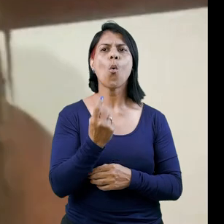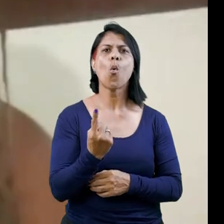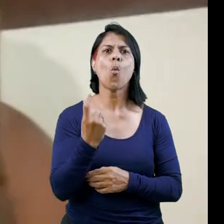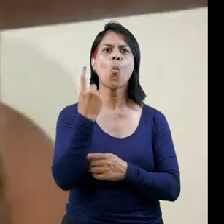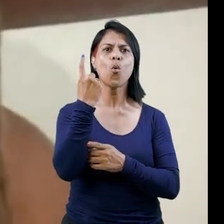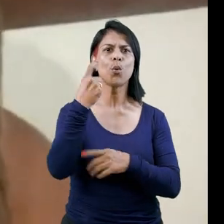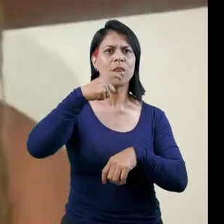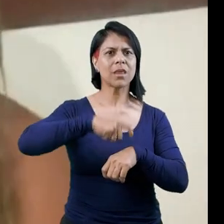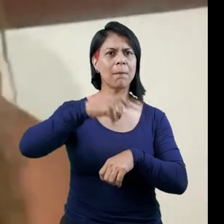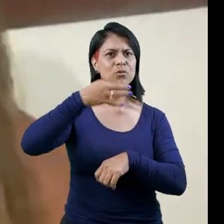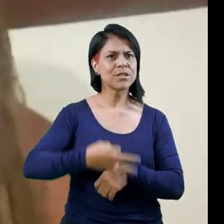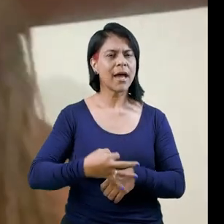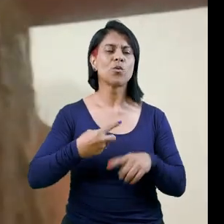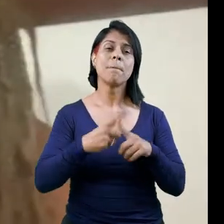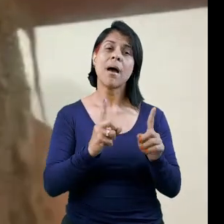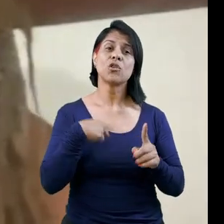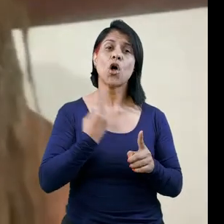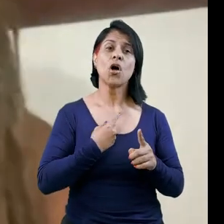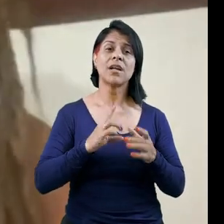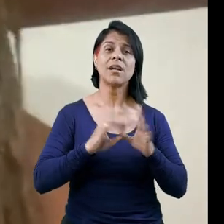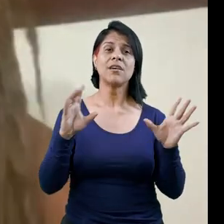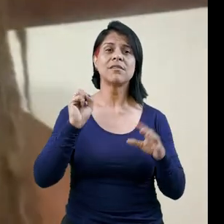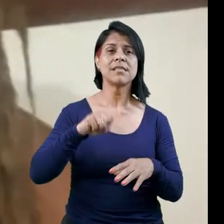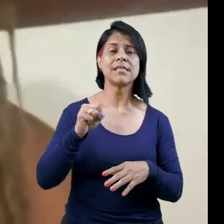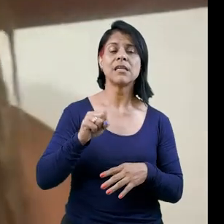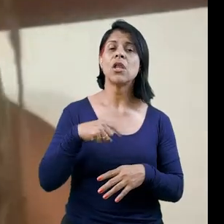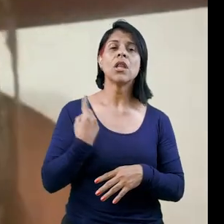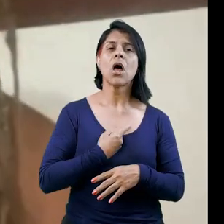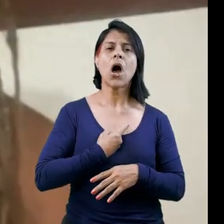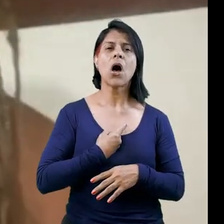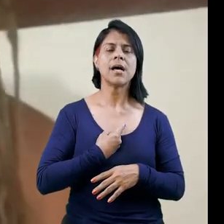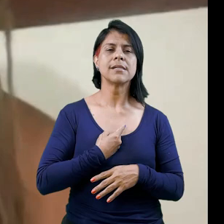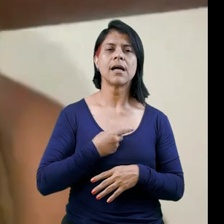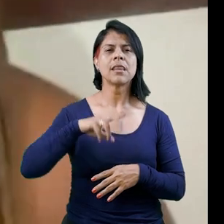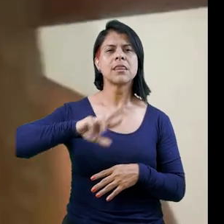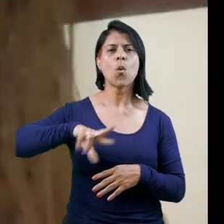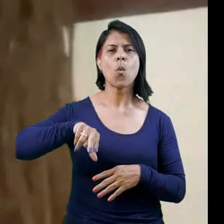temporalidade existente, somos livres, não somos,